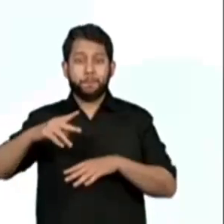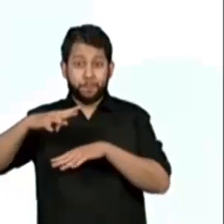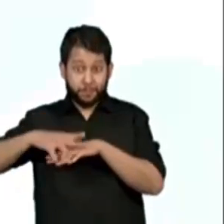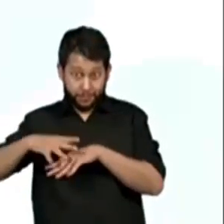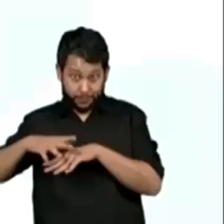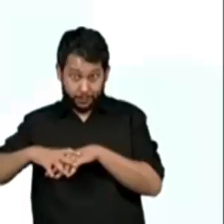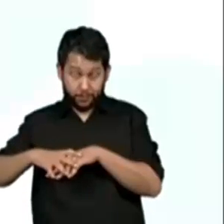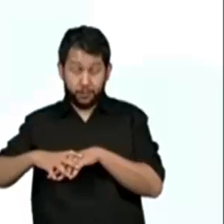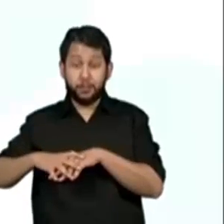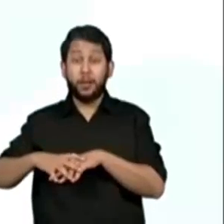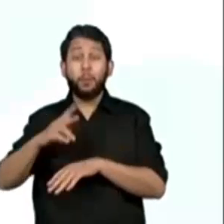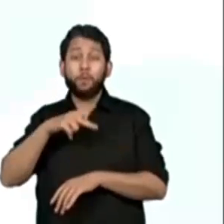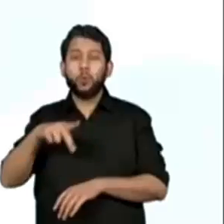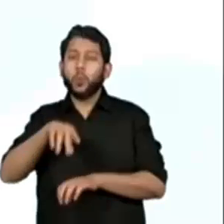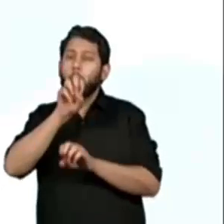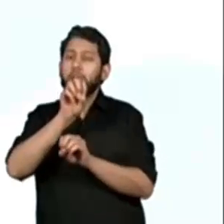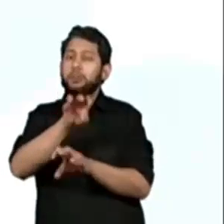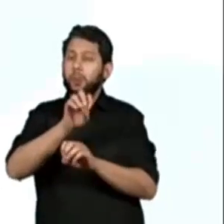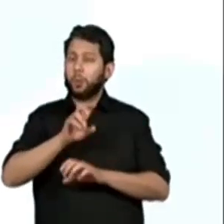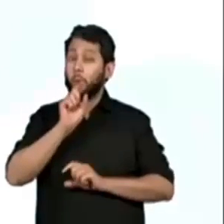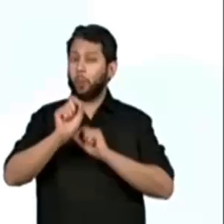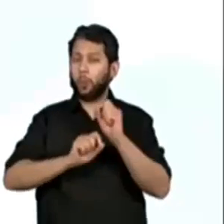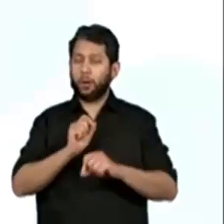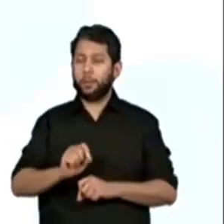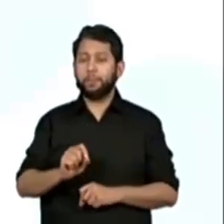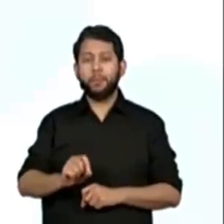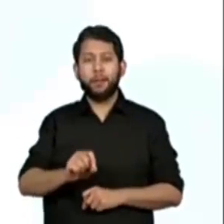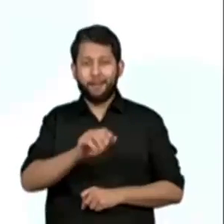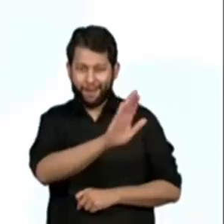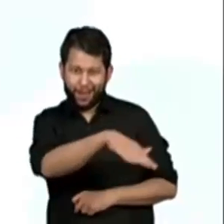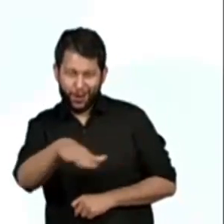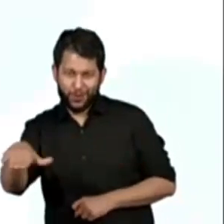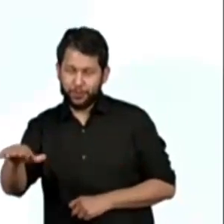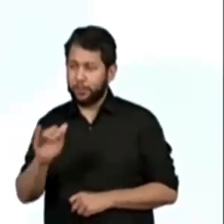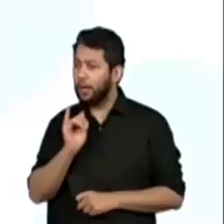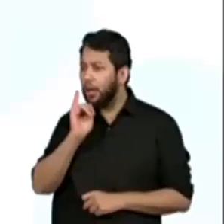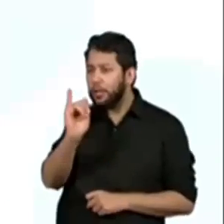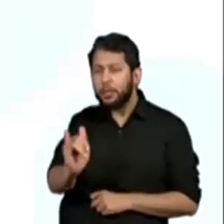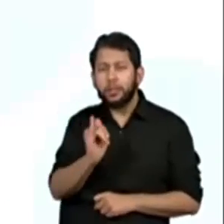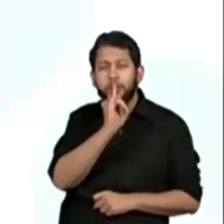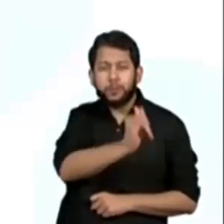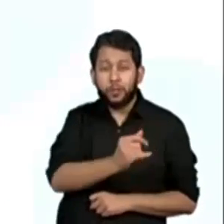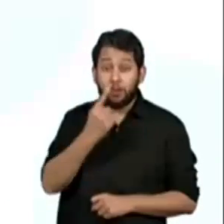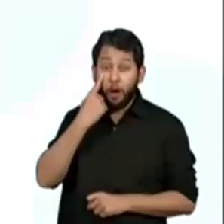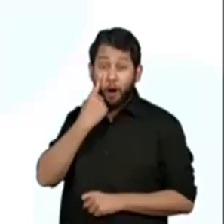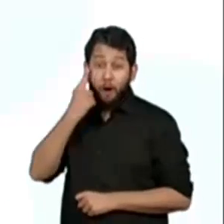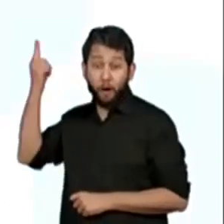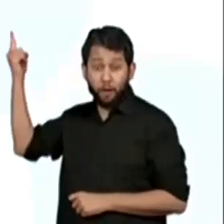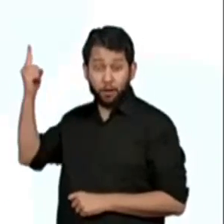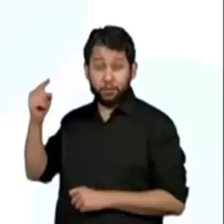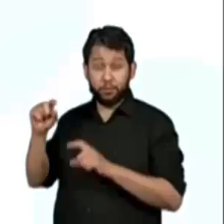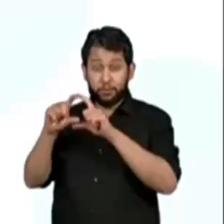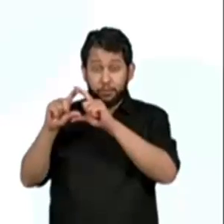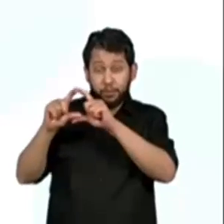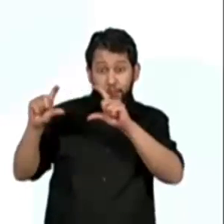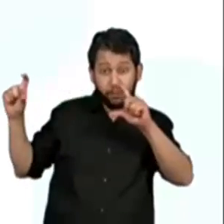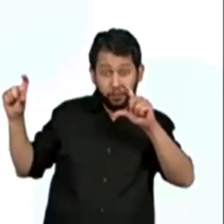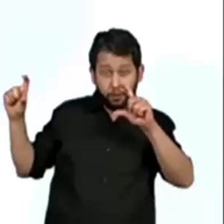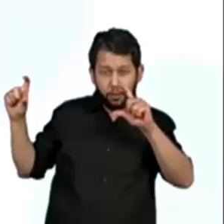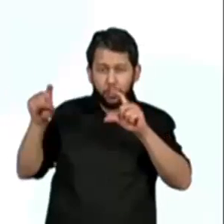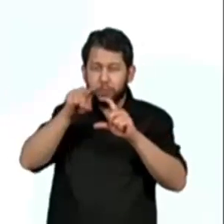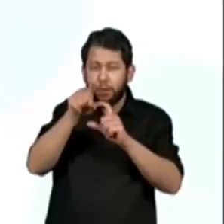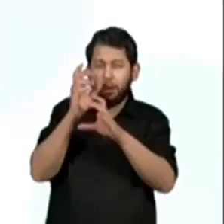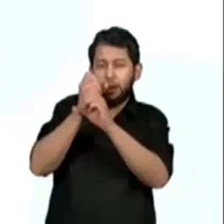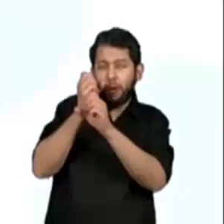professora do quarto ano sugeriu que os alunos calculassem a operação abaixo. Dá uma olhada